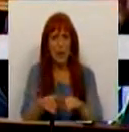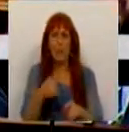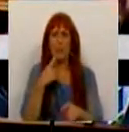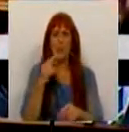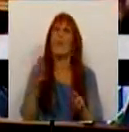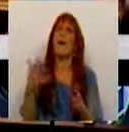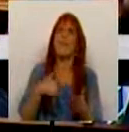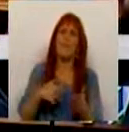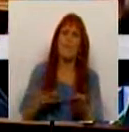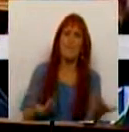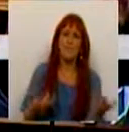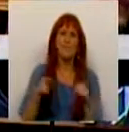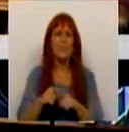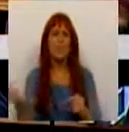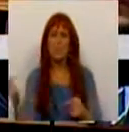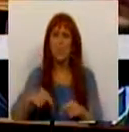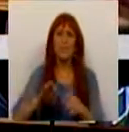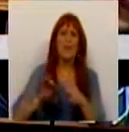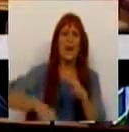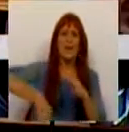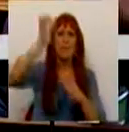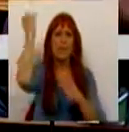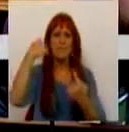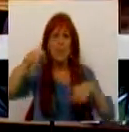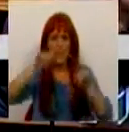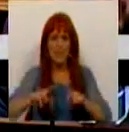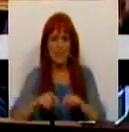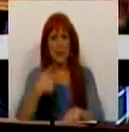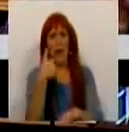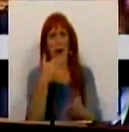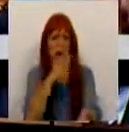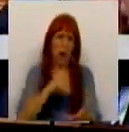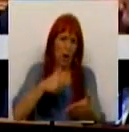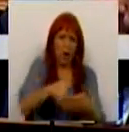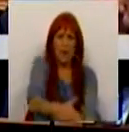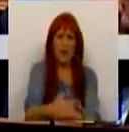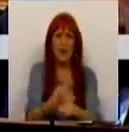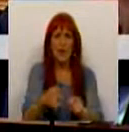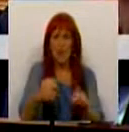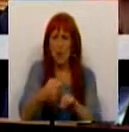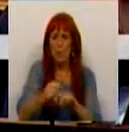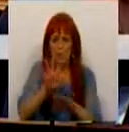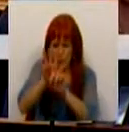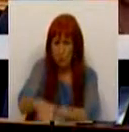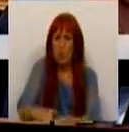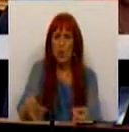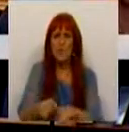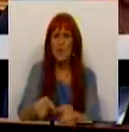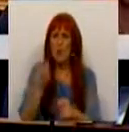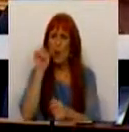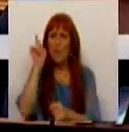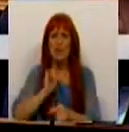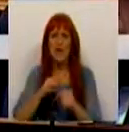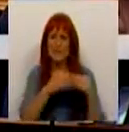muito desejada, ela chega finalmente, mas também chega tarde demais, porque vai combater as discriminações de género